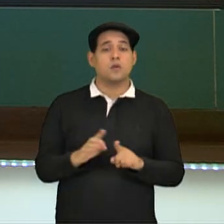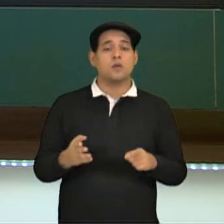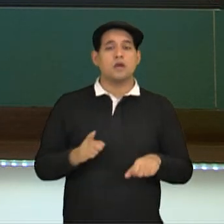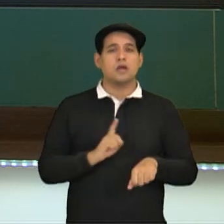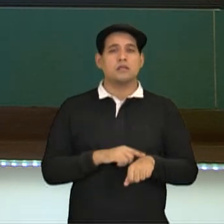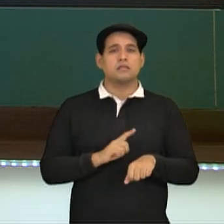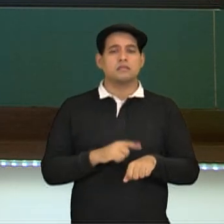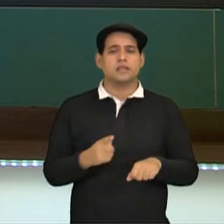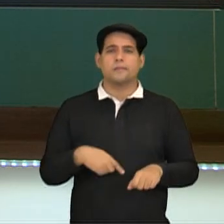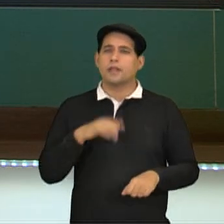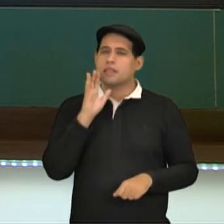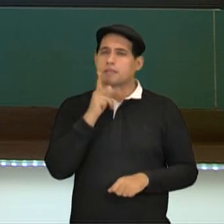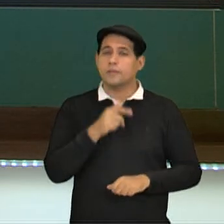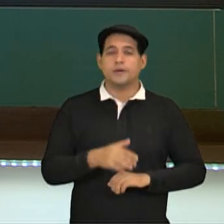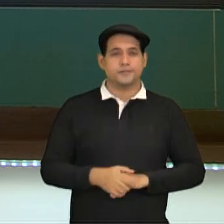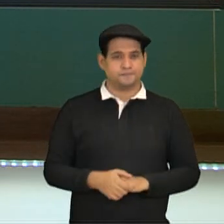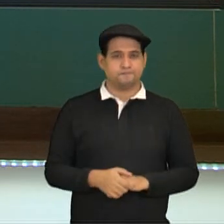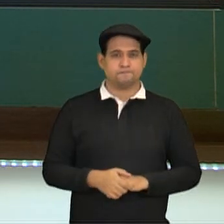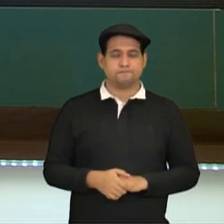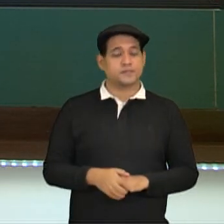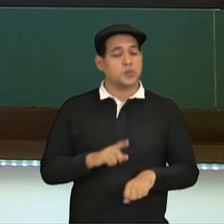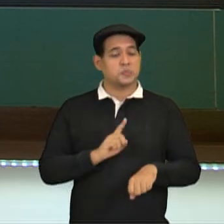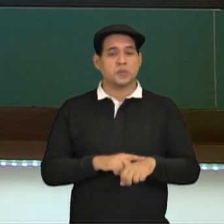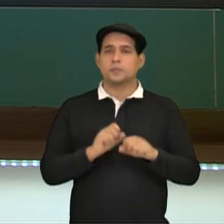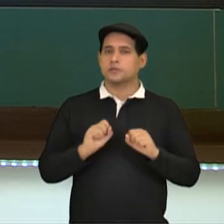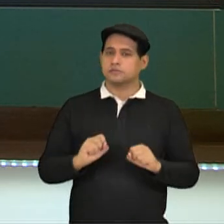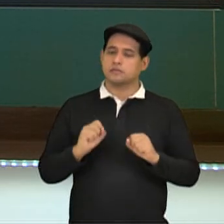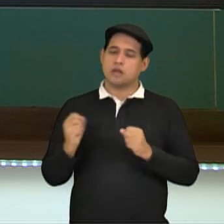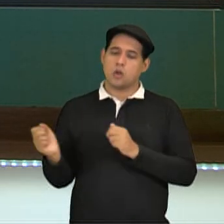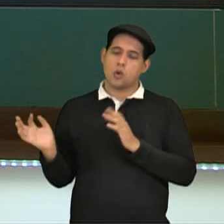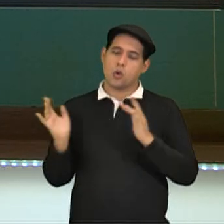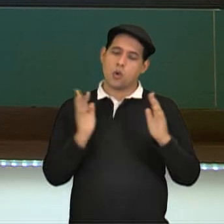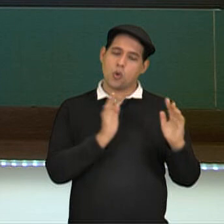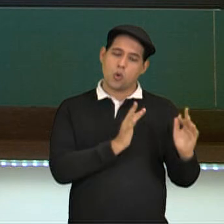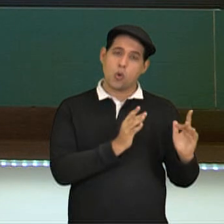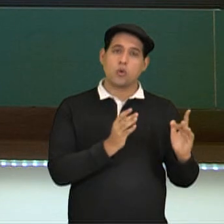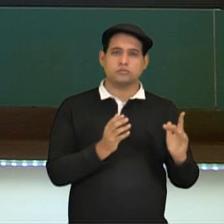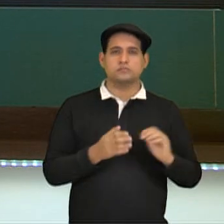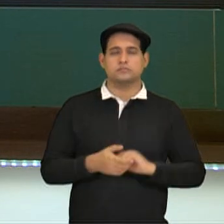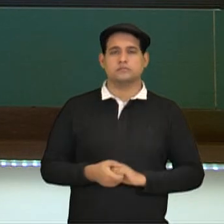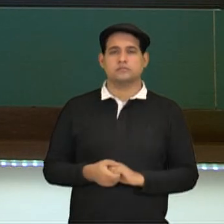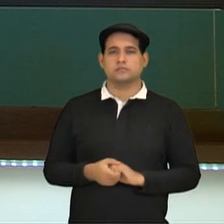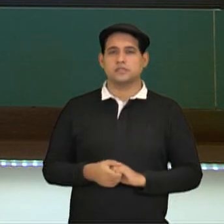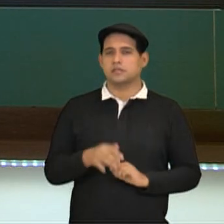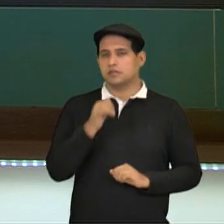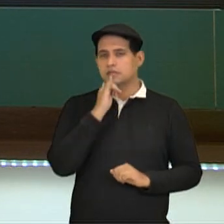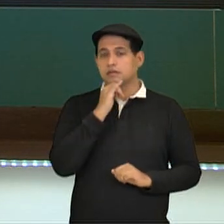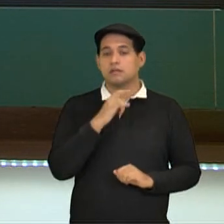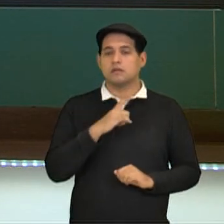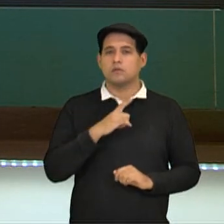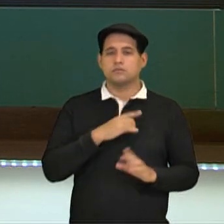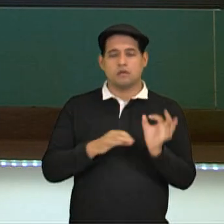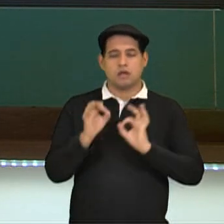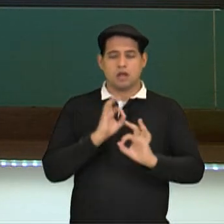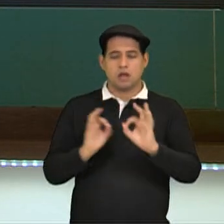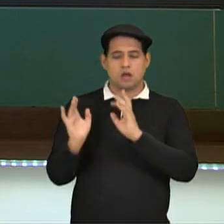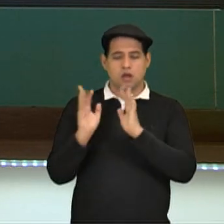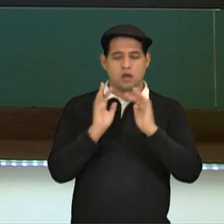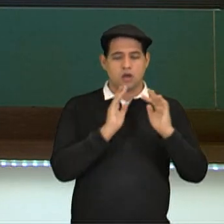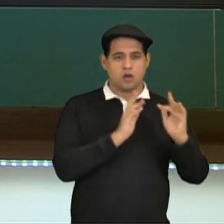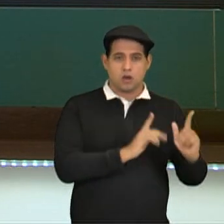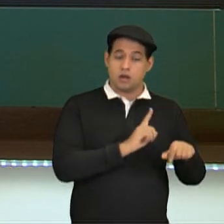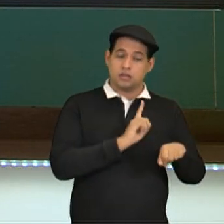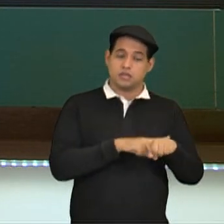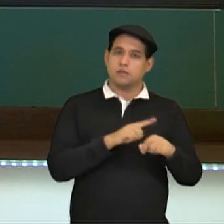tempo elas duram. Então, o tempo pode ser cronológico, ou seja, é aquele que quando a ordem do tempo segue a ordem